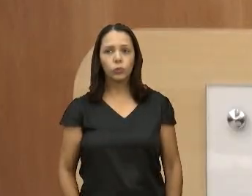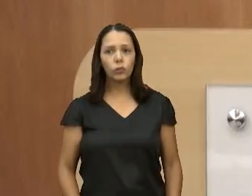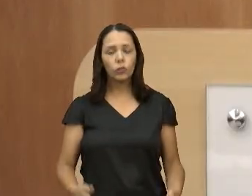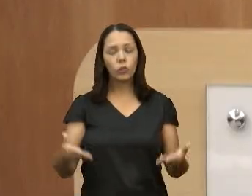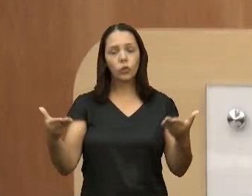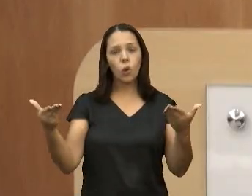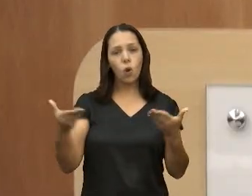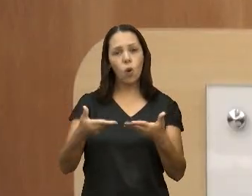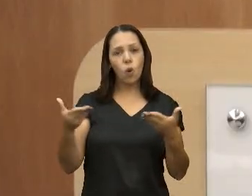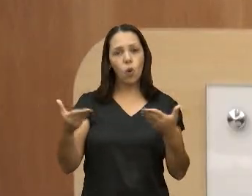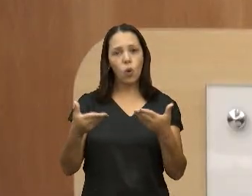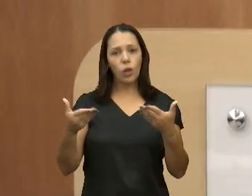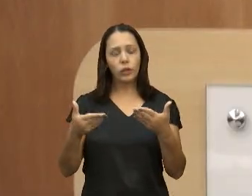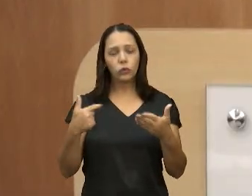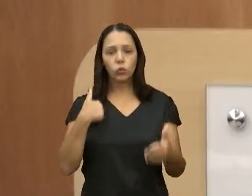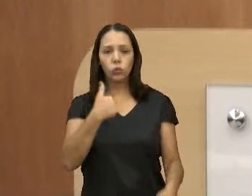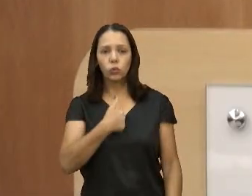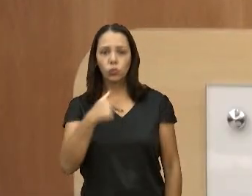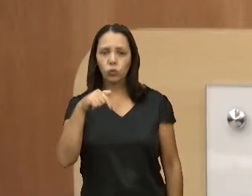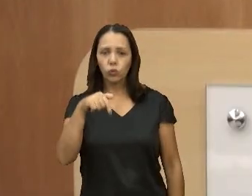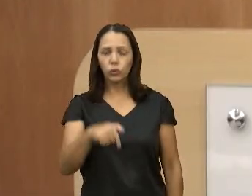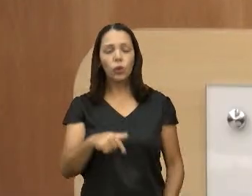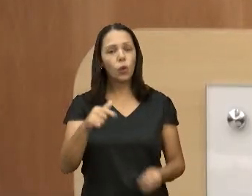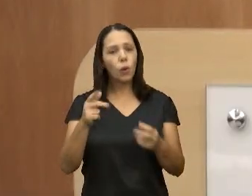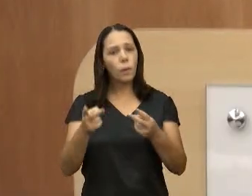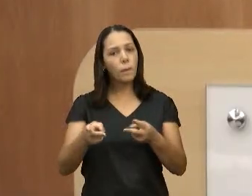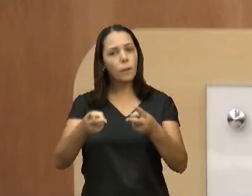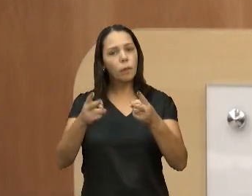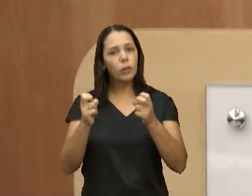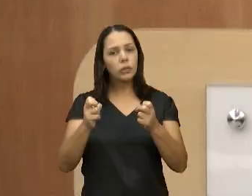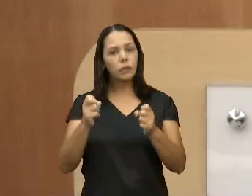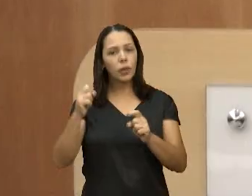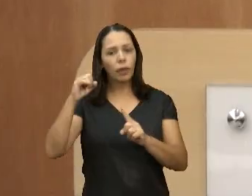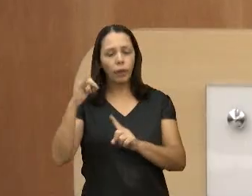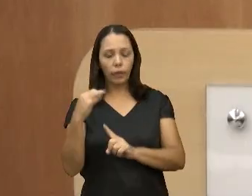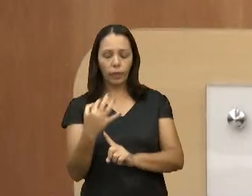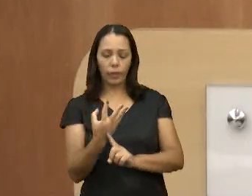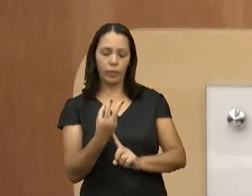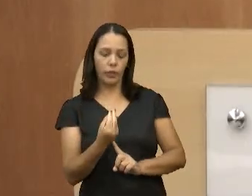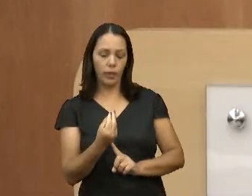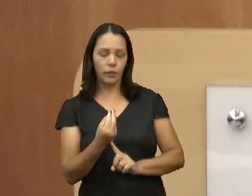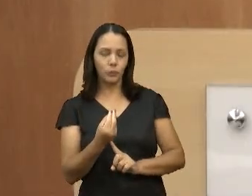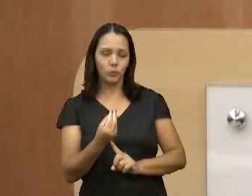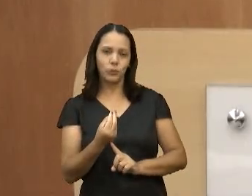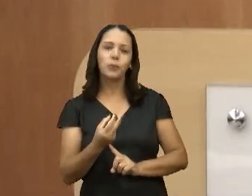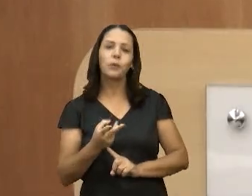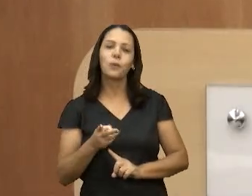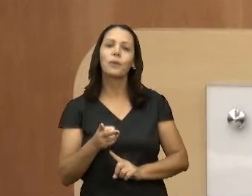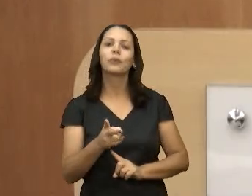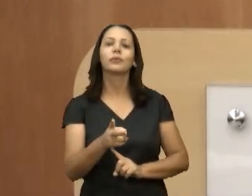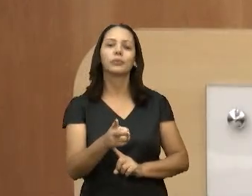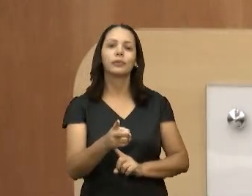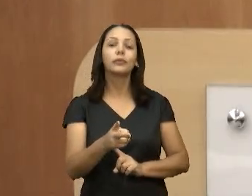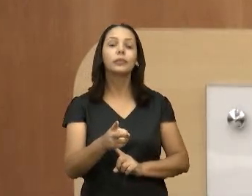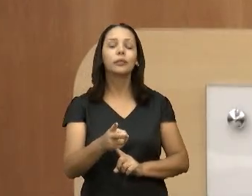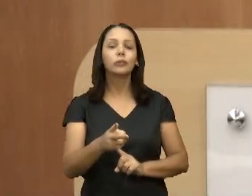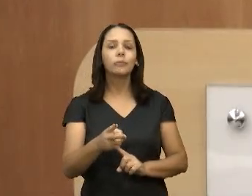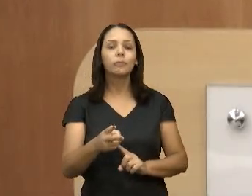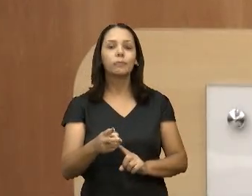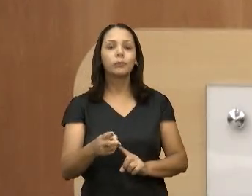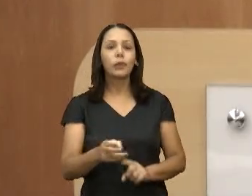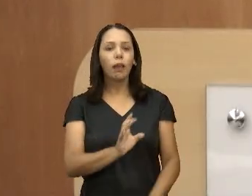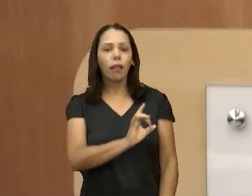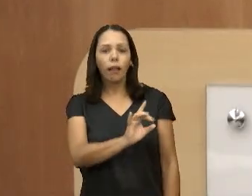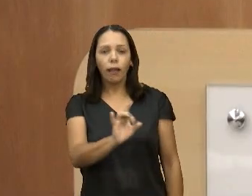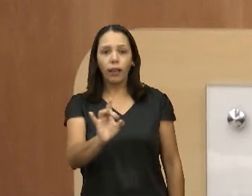Hoje, estarmos aqui é reconhecer que a chama da arte não se apaga. Ela segue viva em